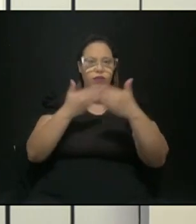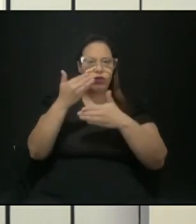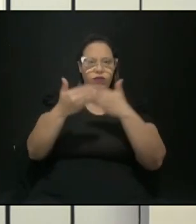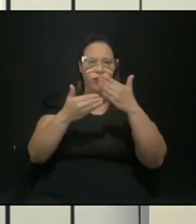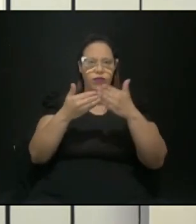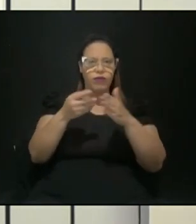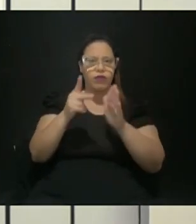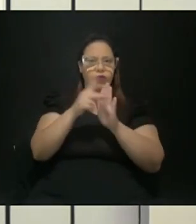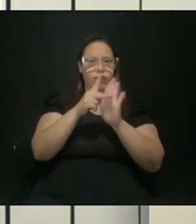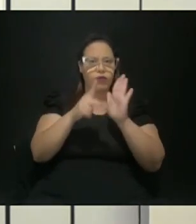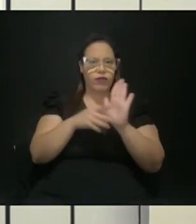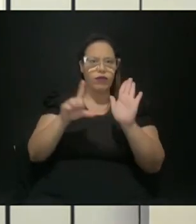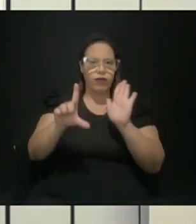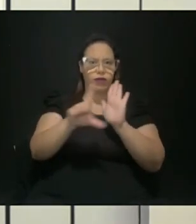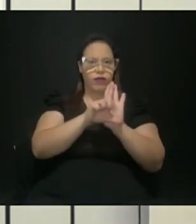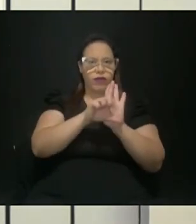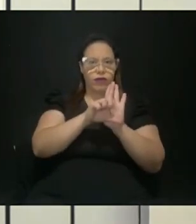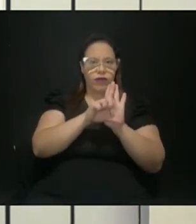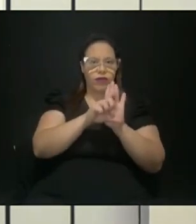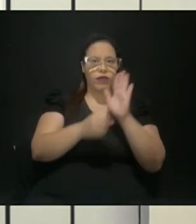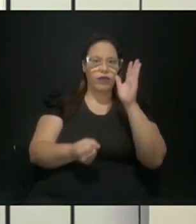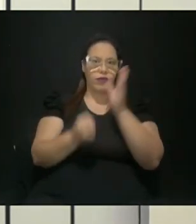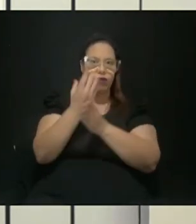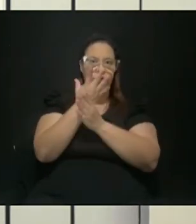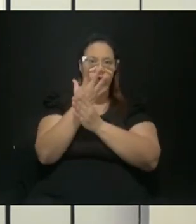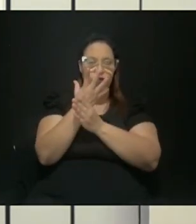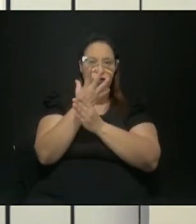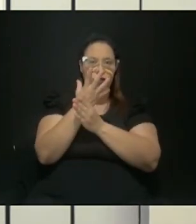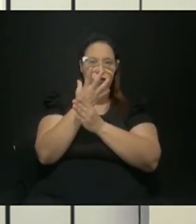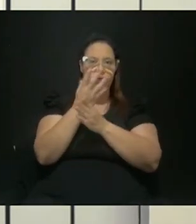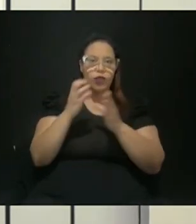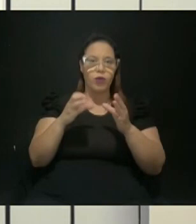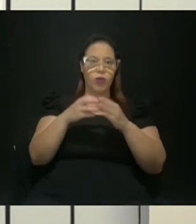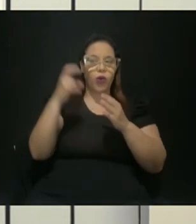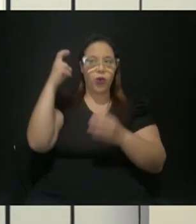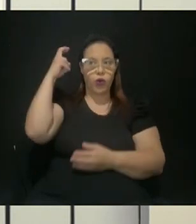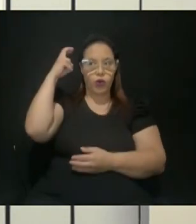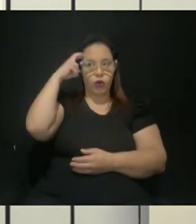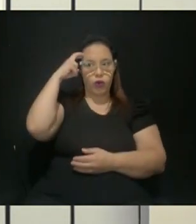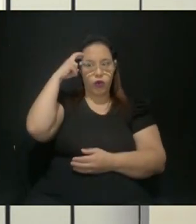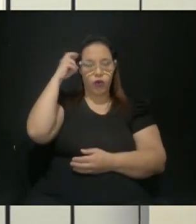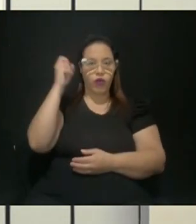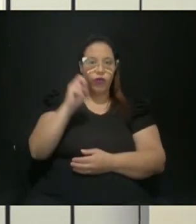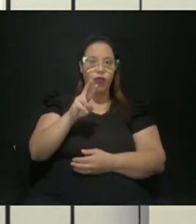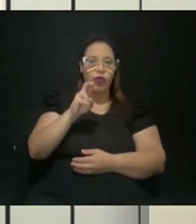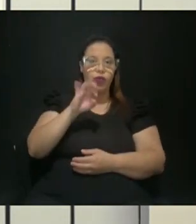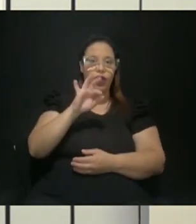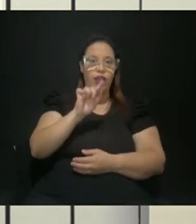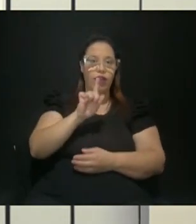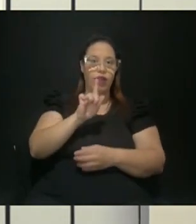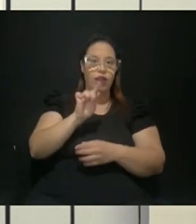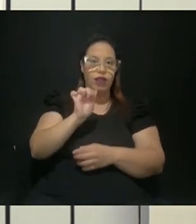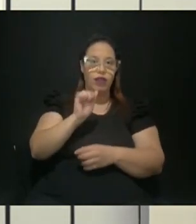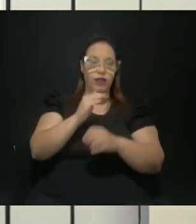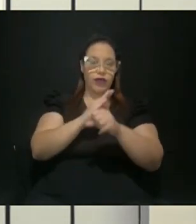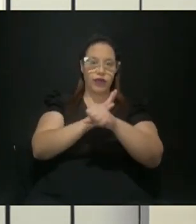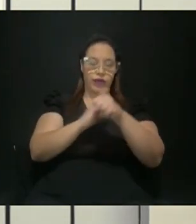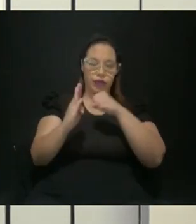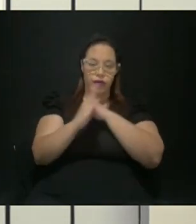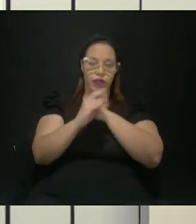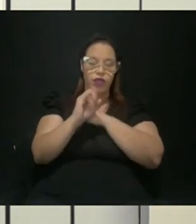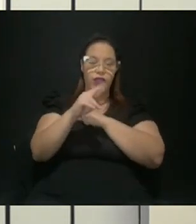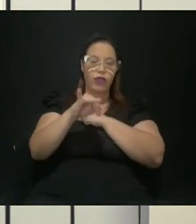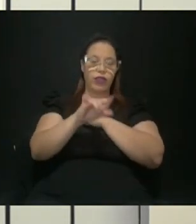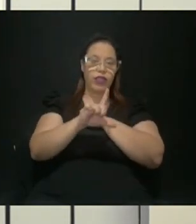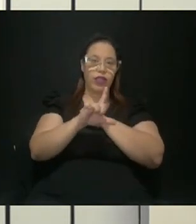lei que estabelece a criação do Polo Turístico da Vila Industrial, bairro localizado na região central de Campinas.